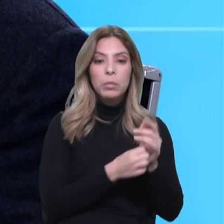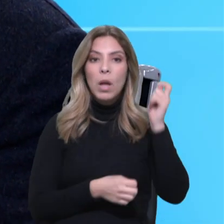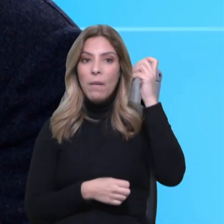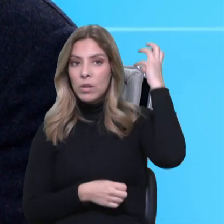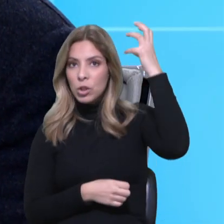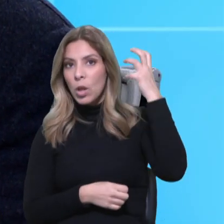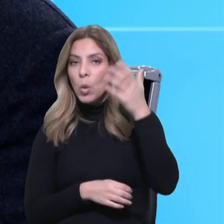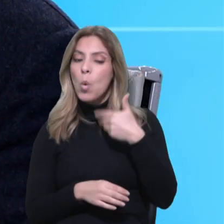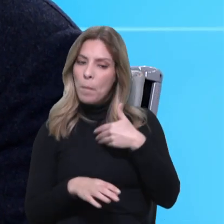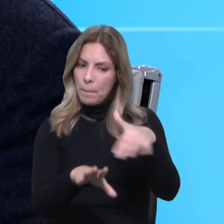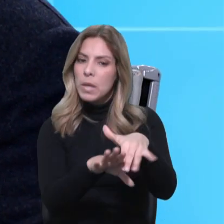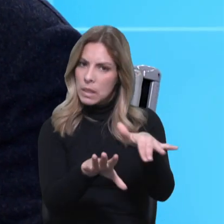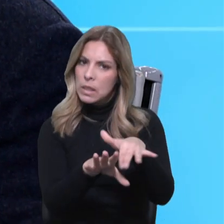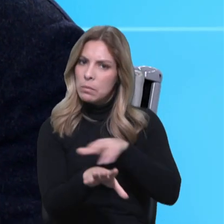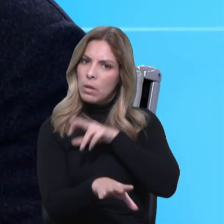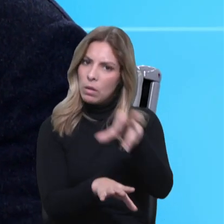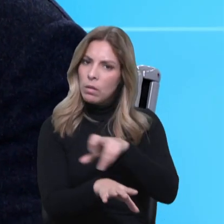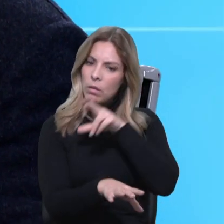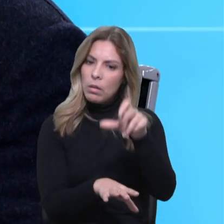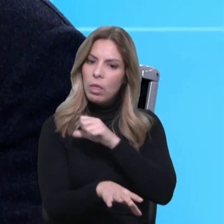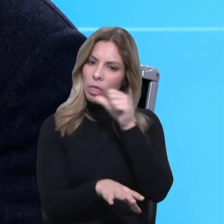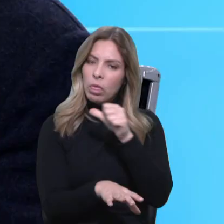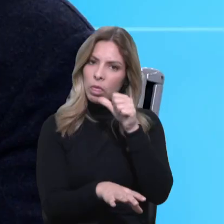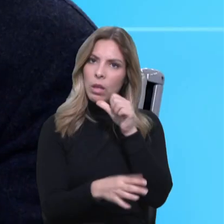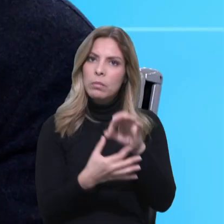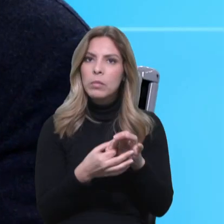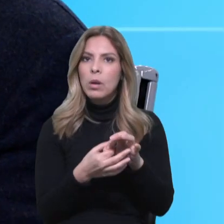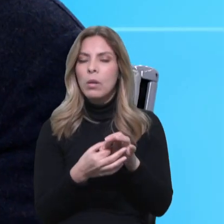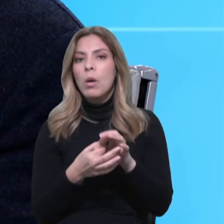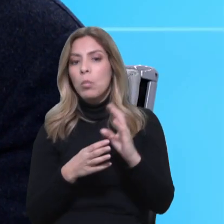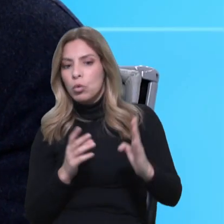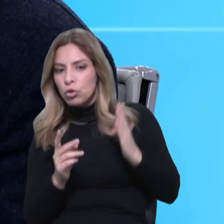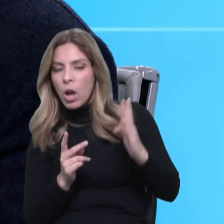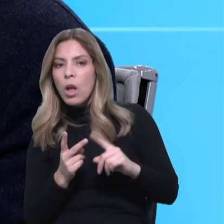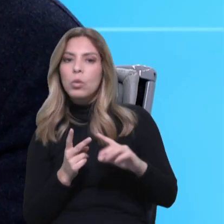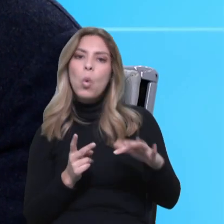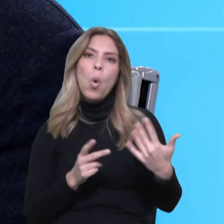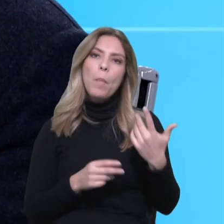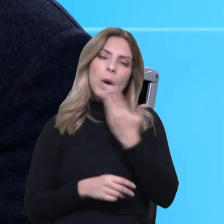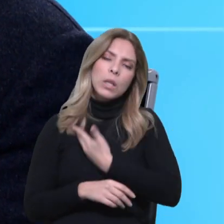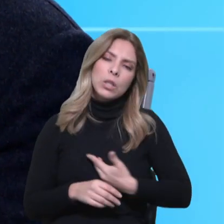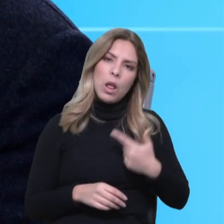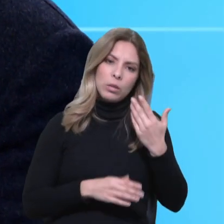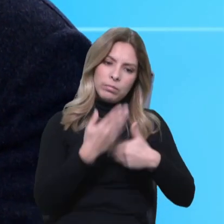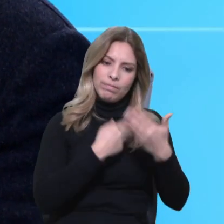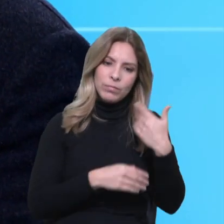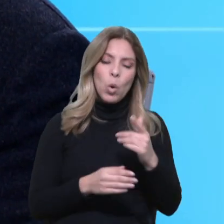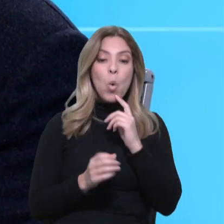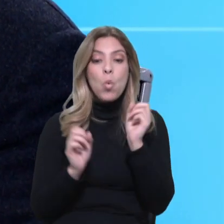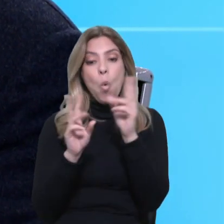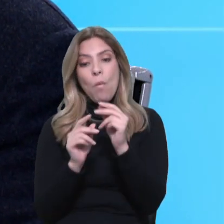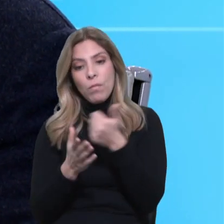em muitos cultos, que vão desde os protestantes, enfim, que são um bocadinho mais clássicos, até aos novos